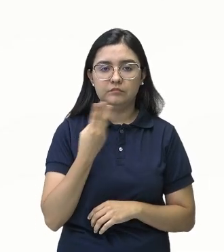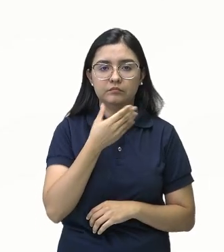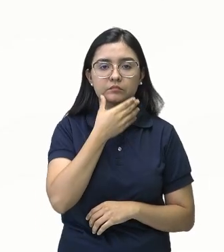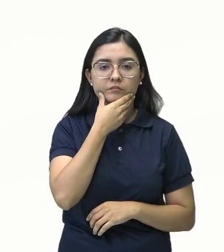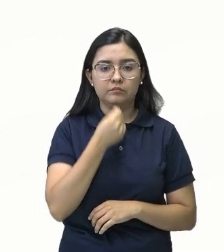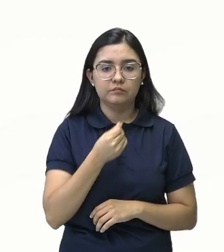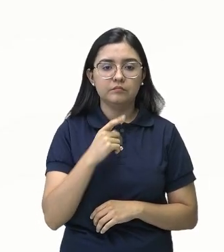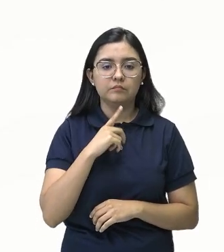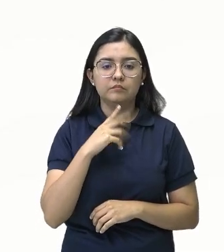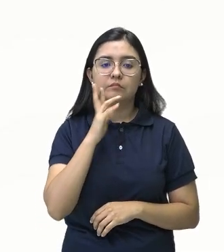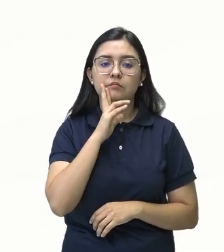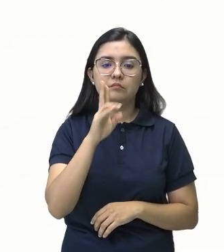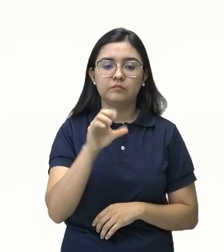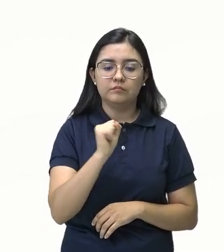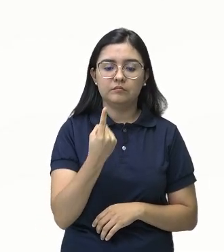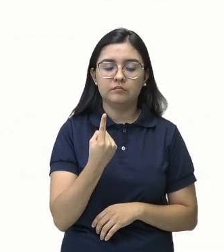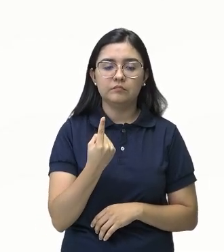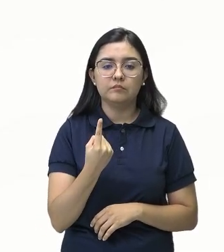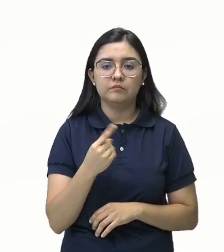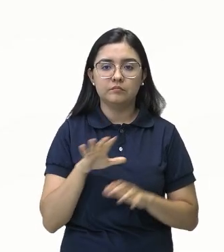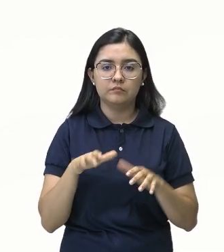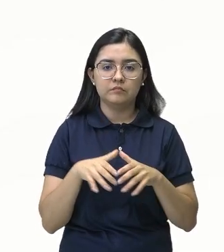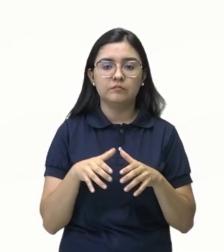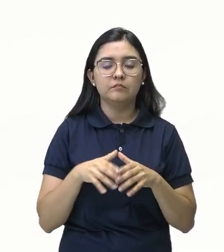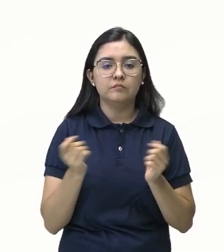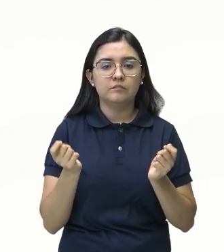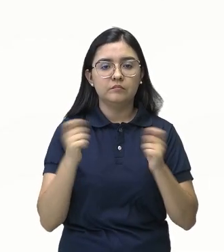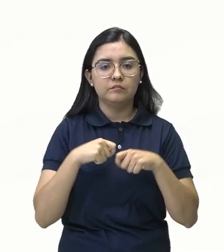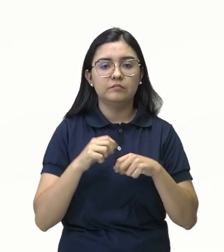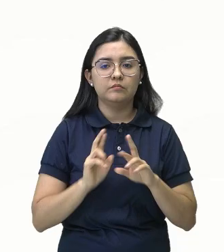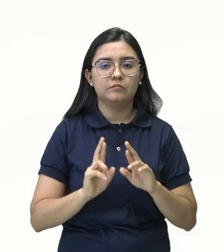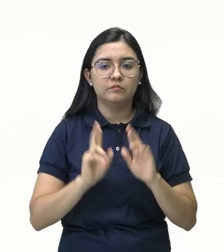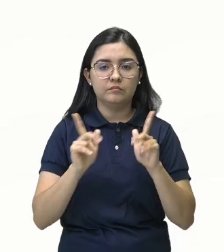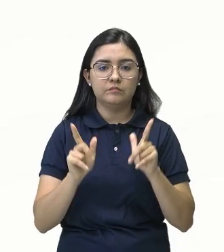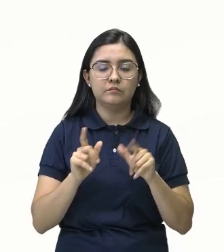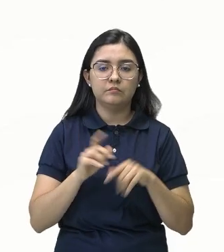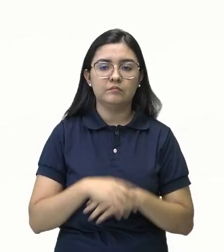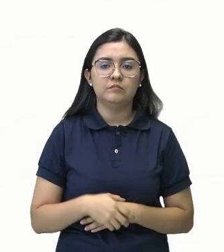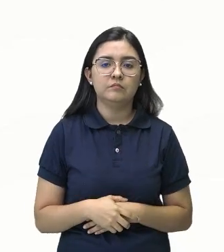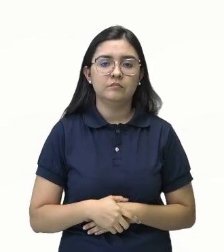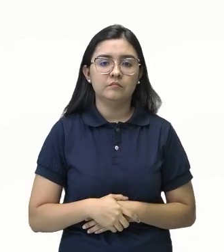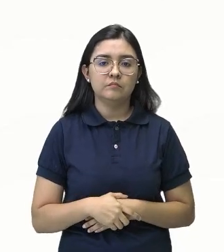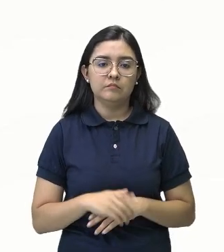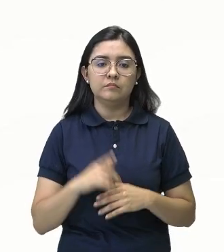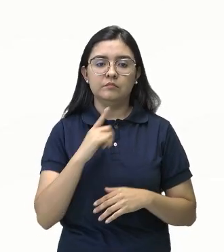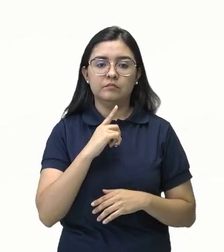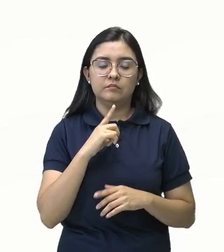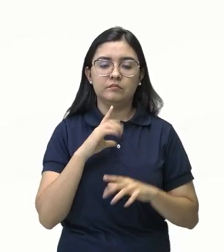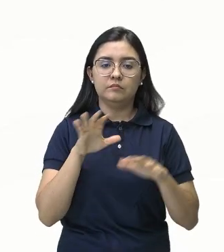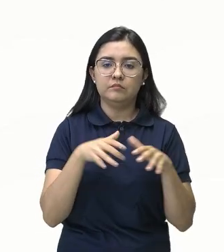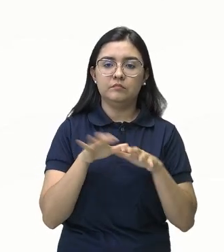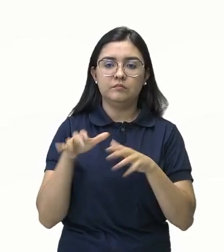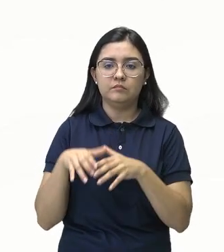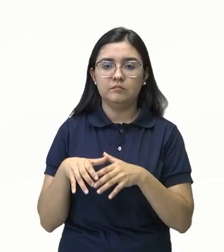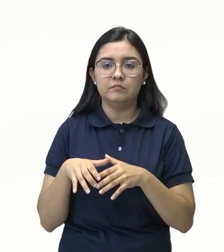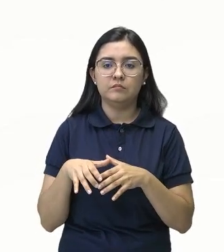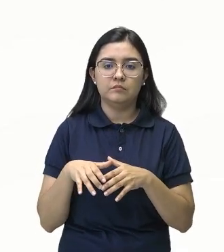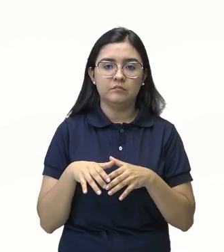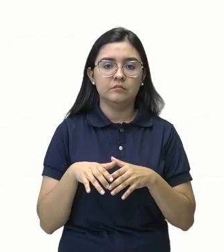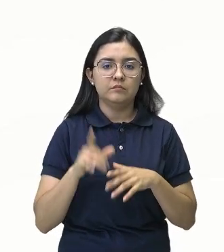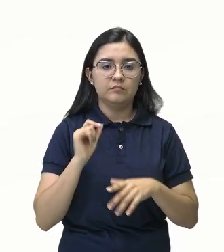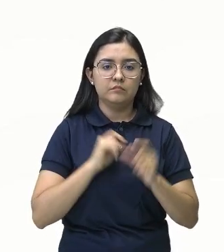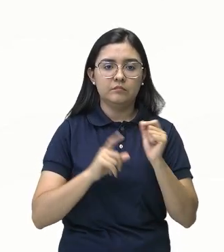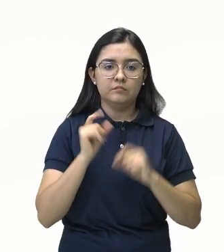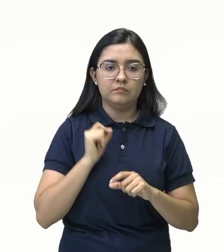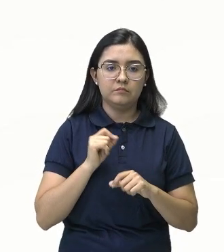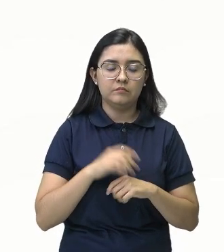homens, eu tenho 81 formas diferentes de fazer, né, essa minha seleção da